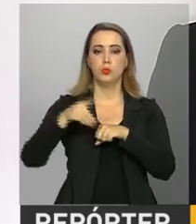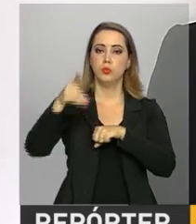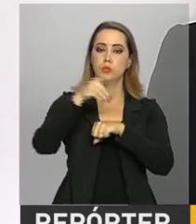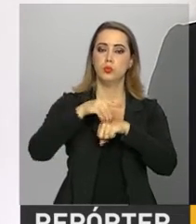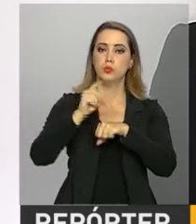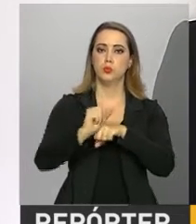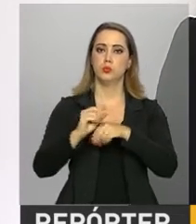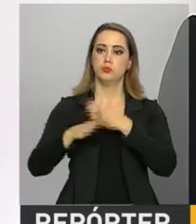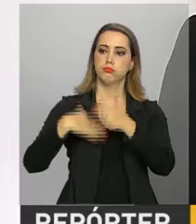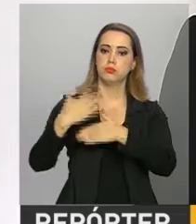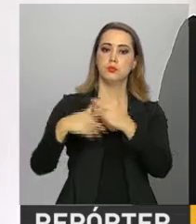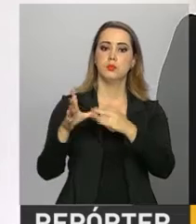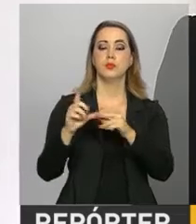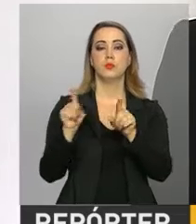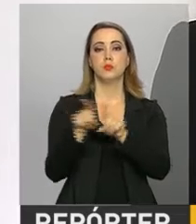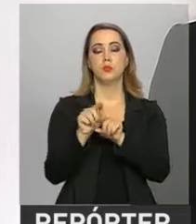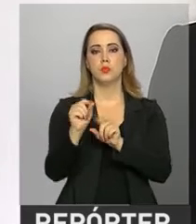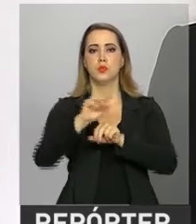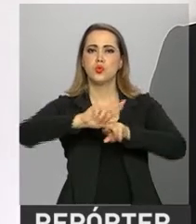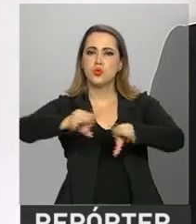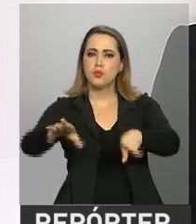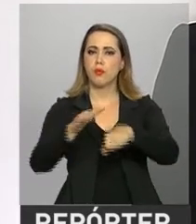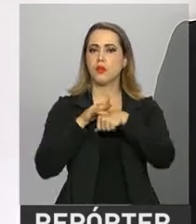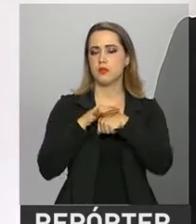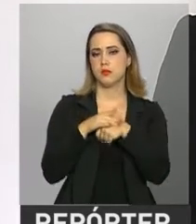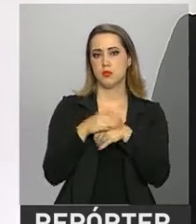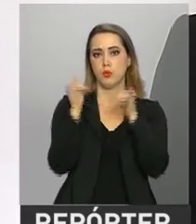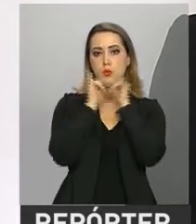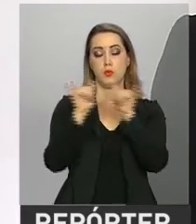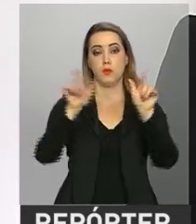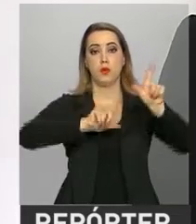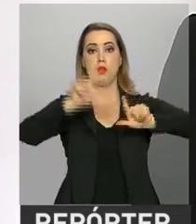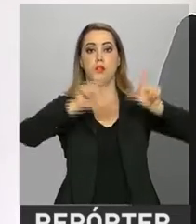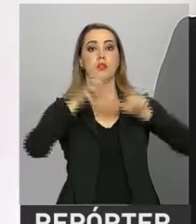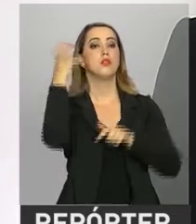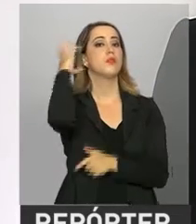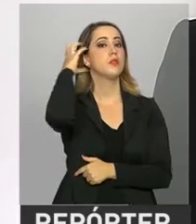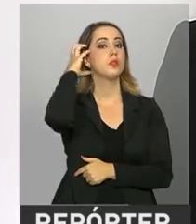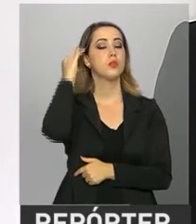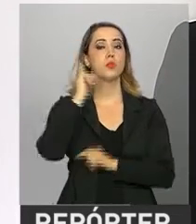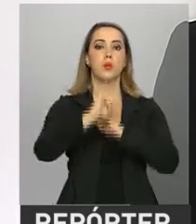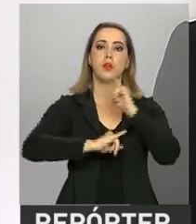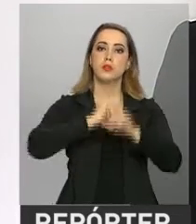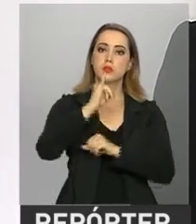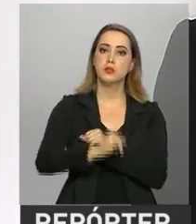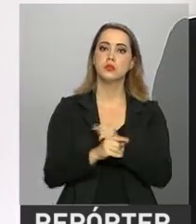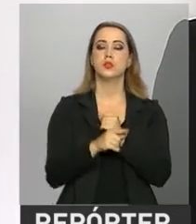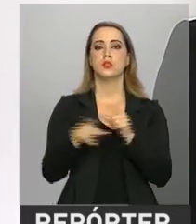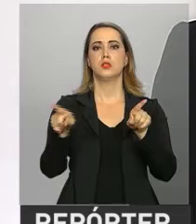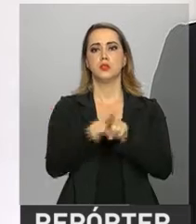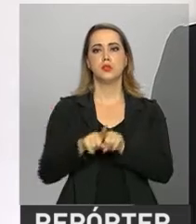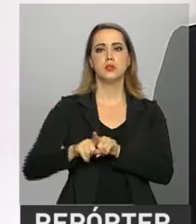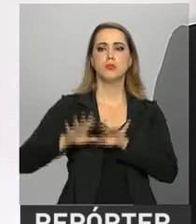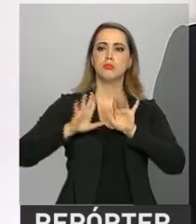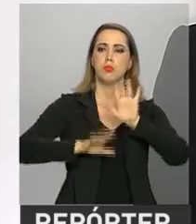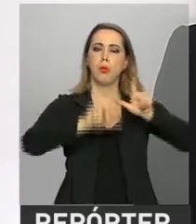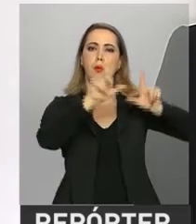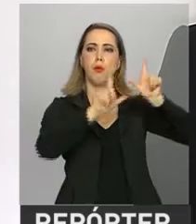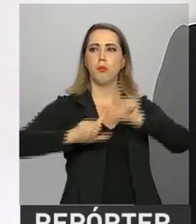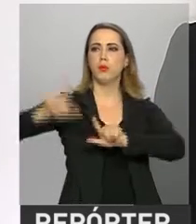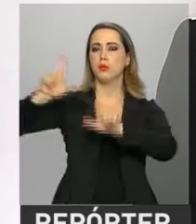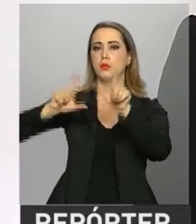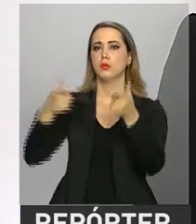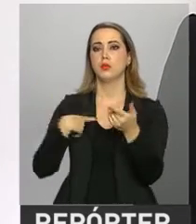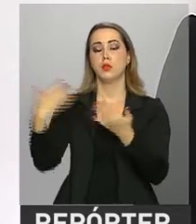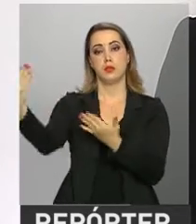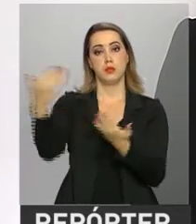febre chikungunya e o vírus Zika. Ela vai ser veiculada na TV, no rádio, pela internet e nas ruas e traz depoimentos de